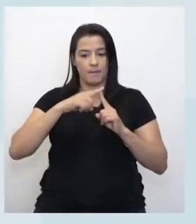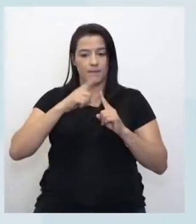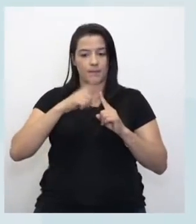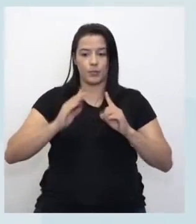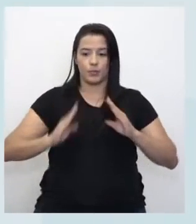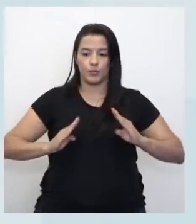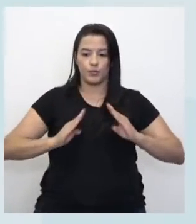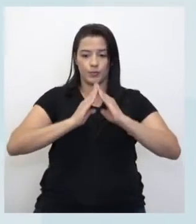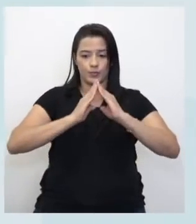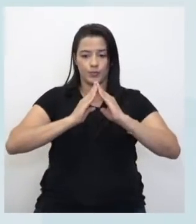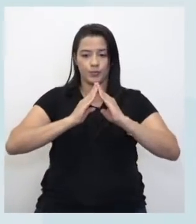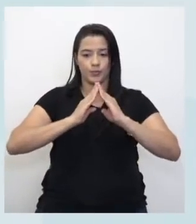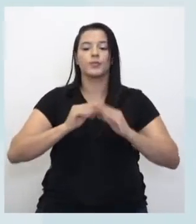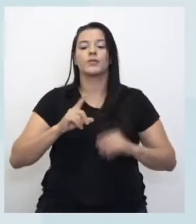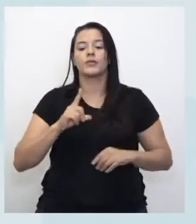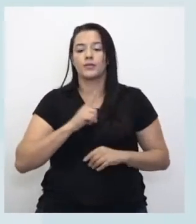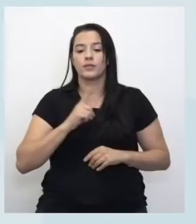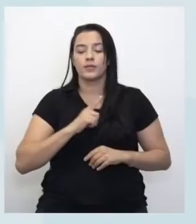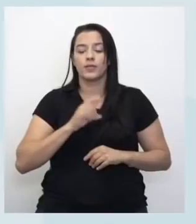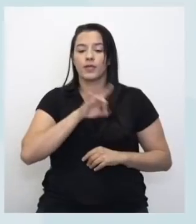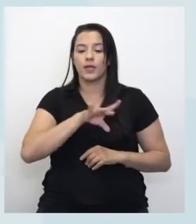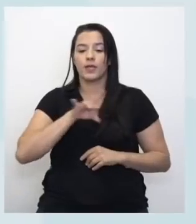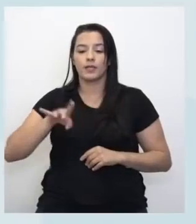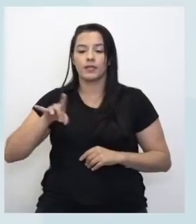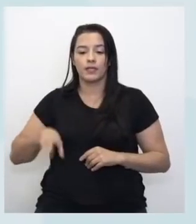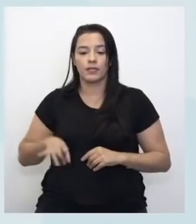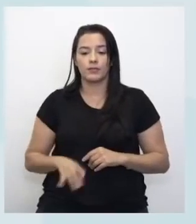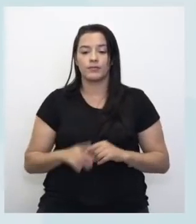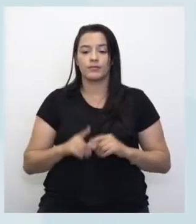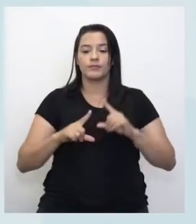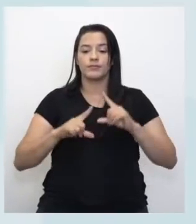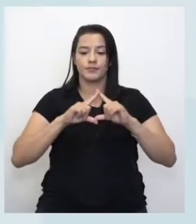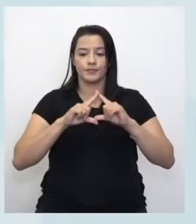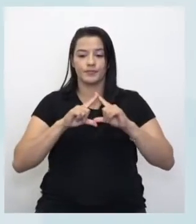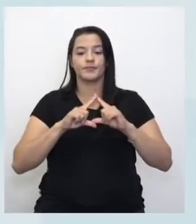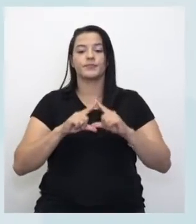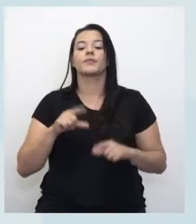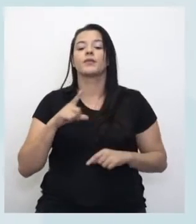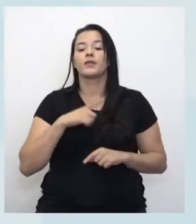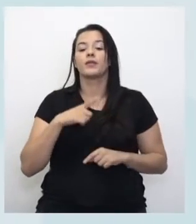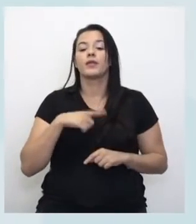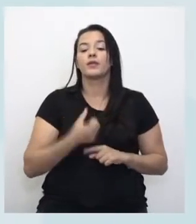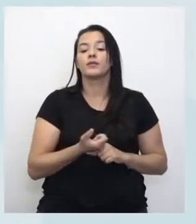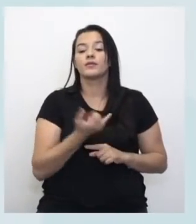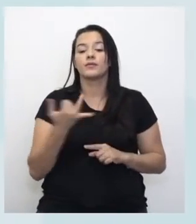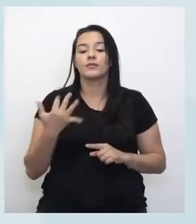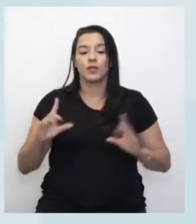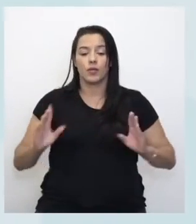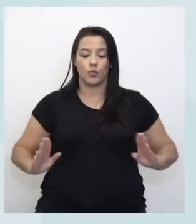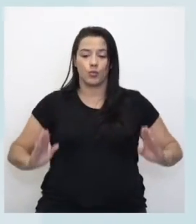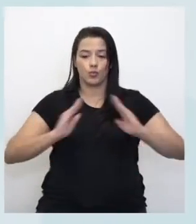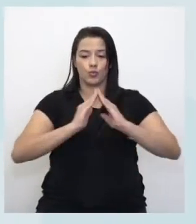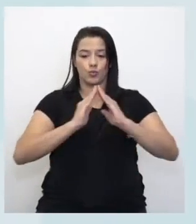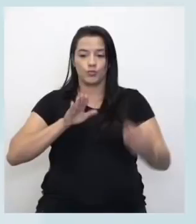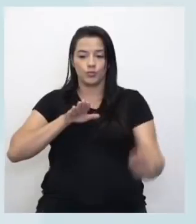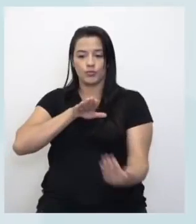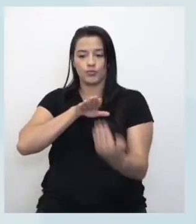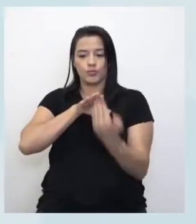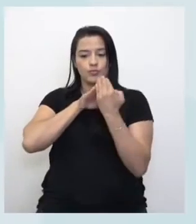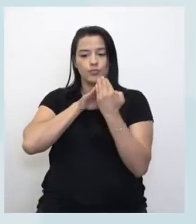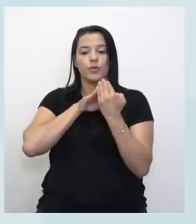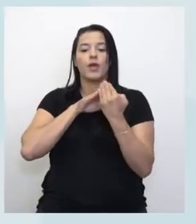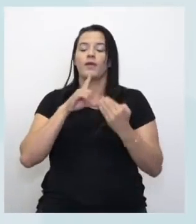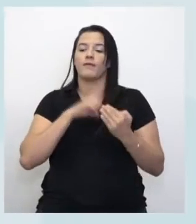em cada uma das pontinhas das faces triangulares, quando elas se unirem, eu vou obter